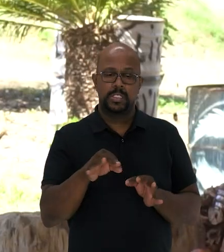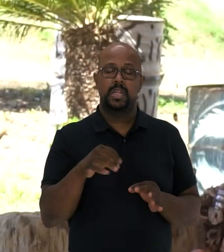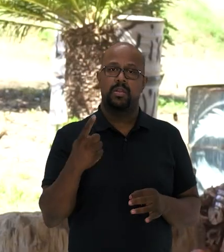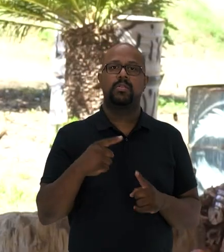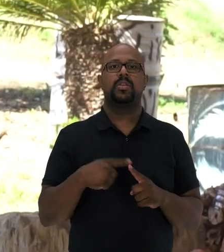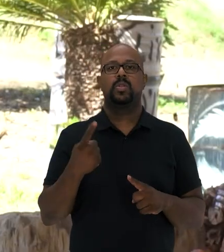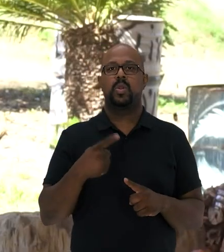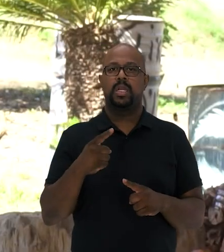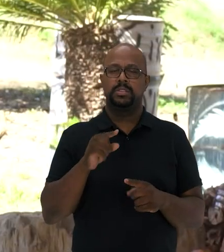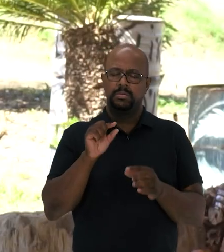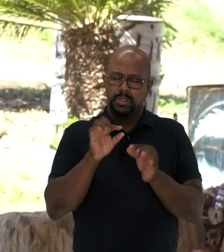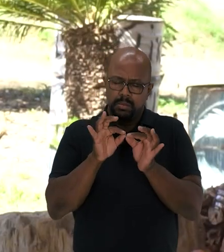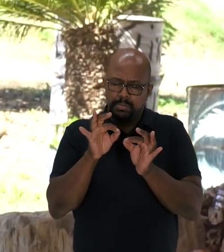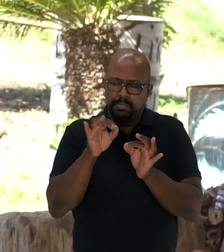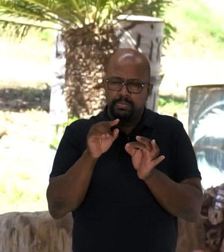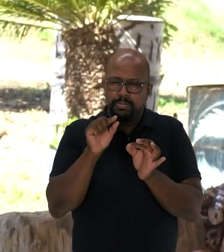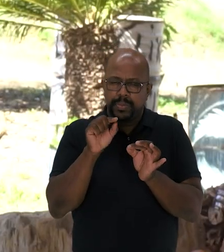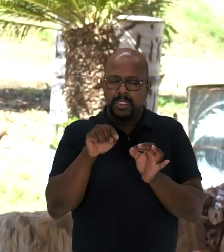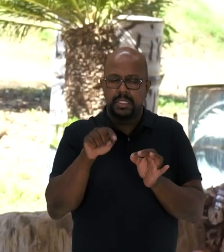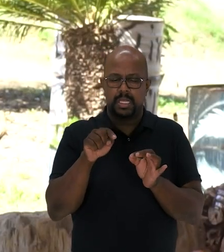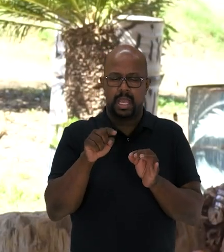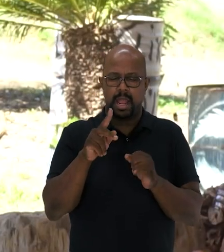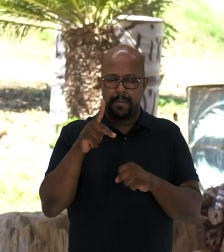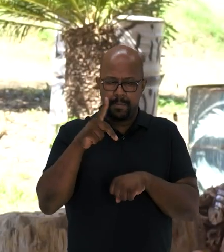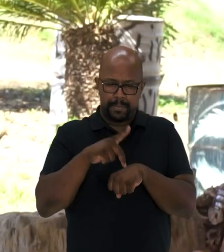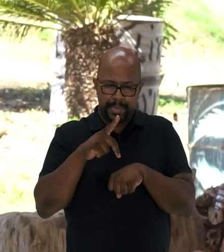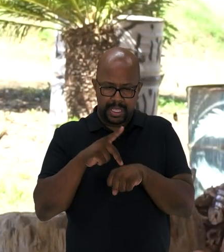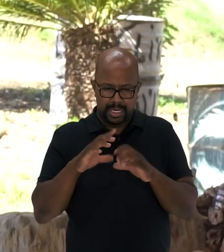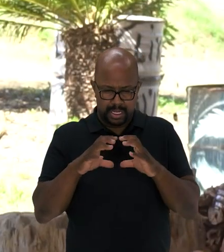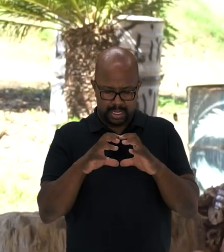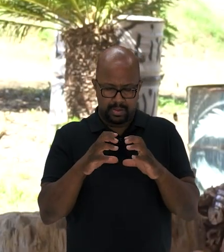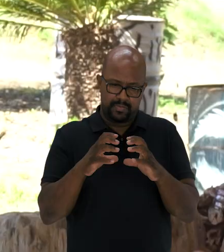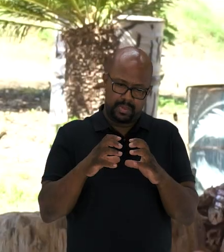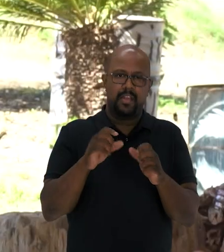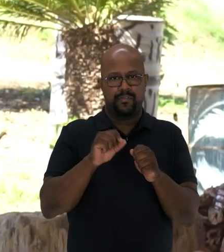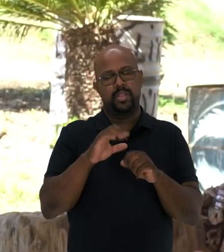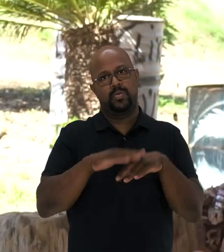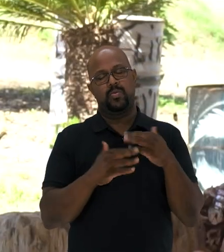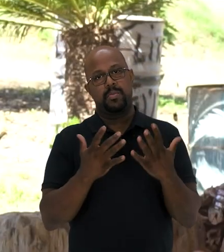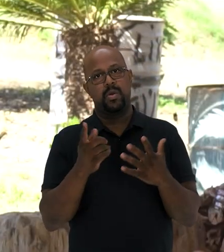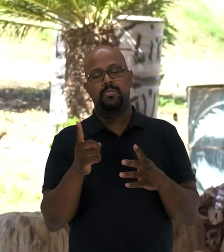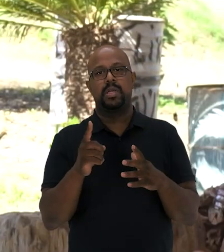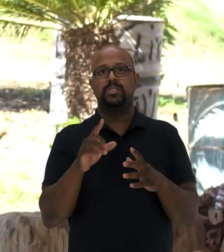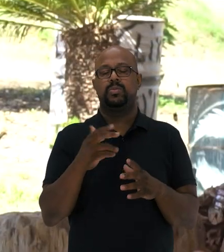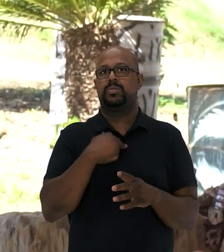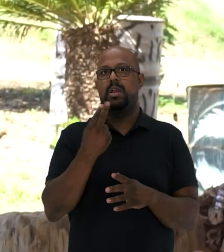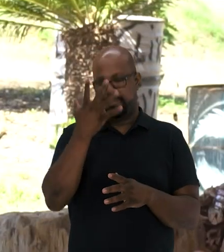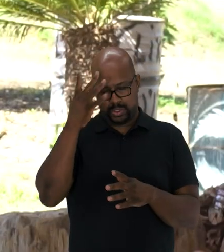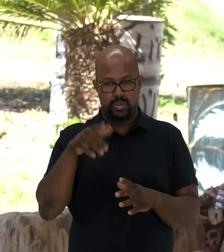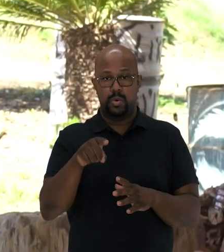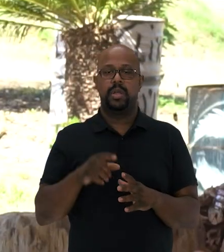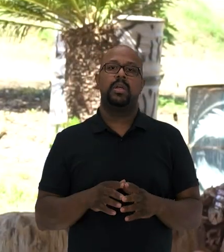aconteceu? Aí nós chegamos no Bzinho esse, que era na pedra, esse pequenininho, que é feito à mão, mas que não cabe uma